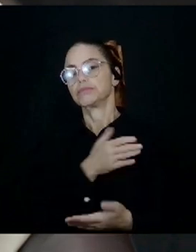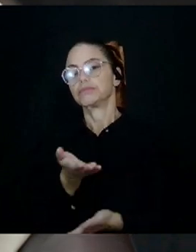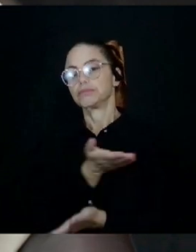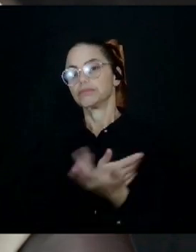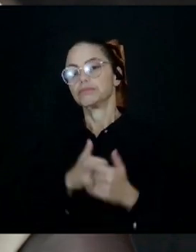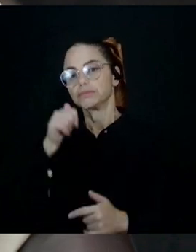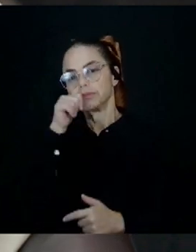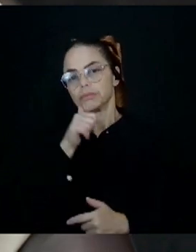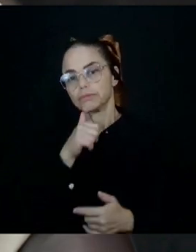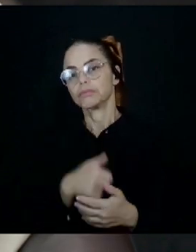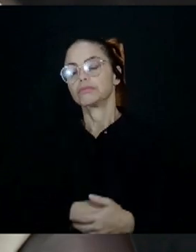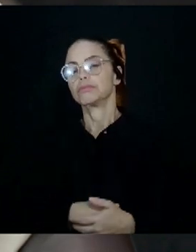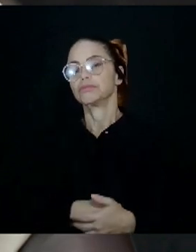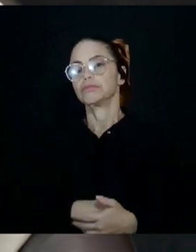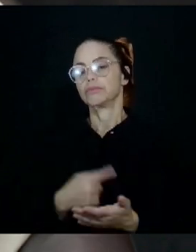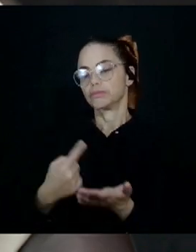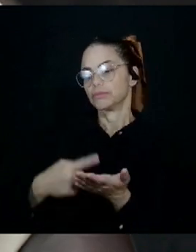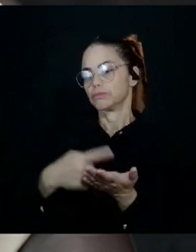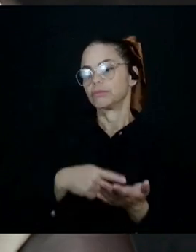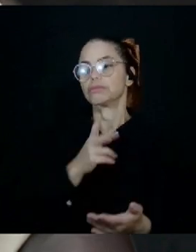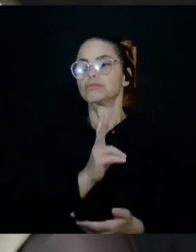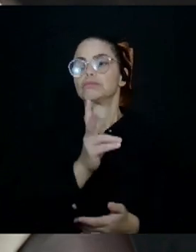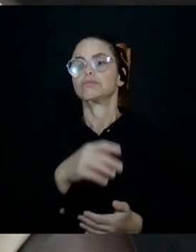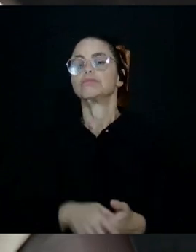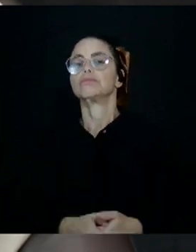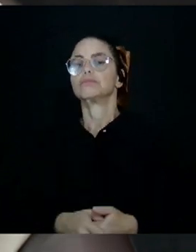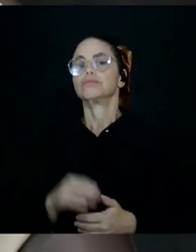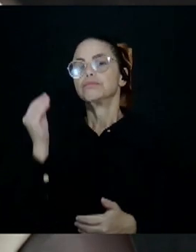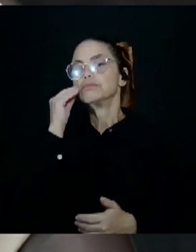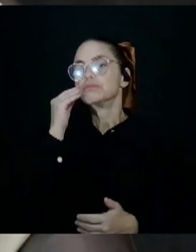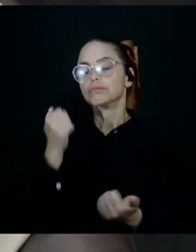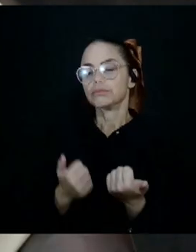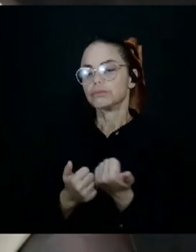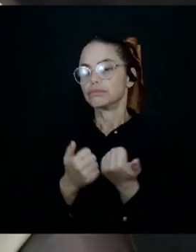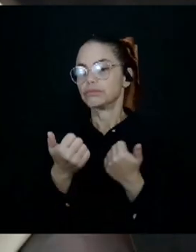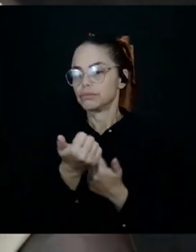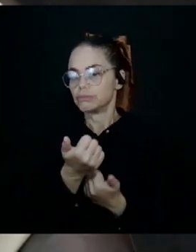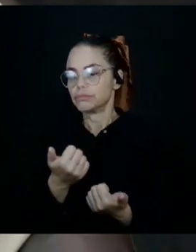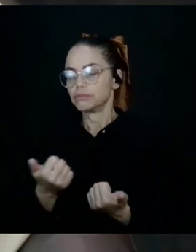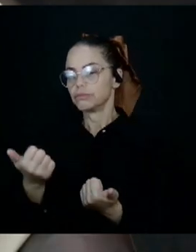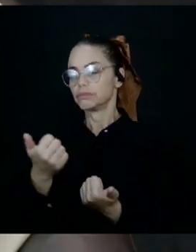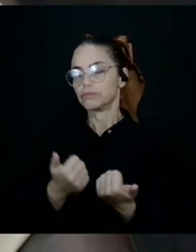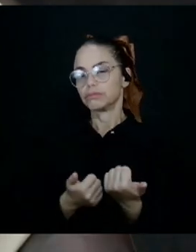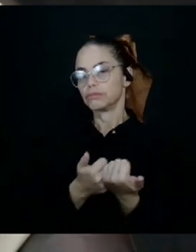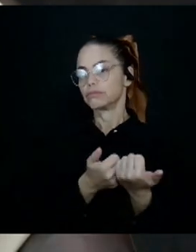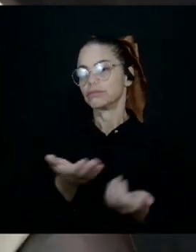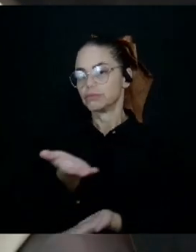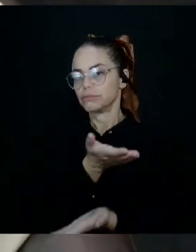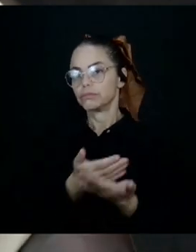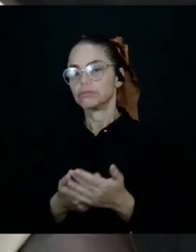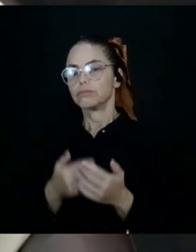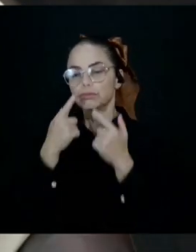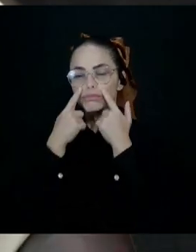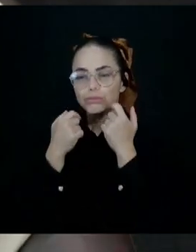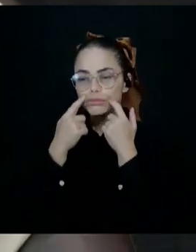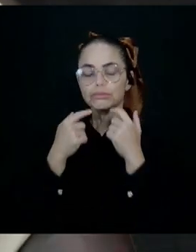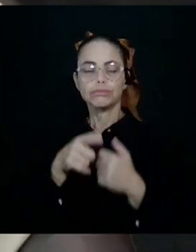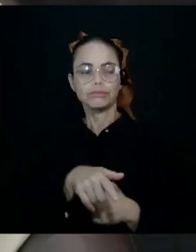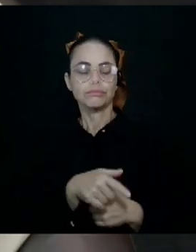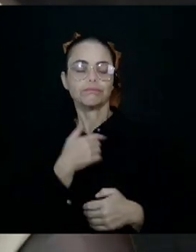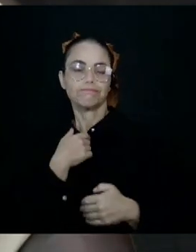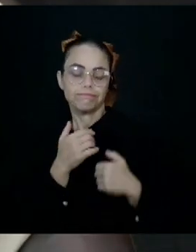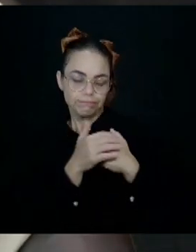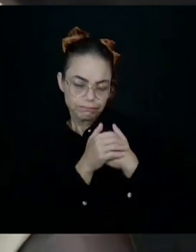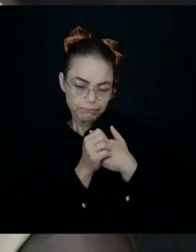acordo invisível de sempre estar tentando apoiar uma outra, de assim, nossa, eu ver uma mulher chorando, eu vou oferecer um lencinho para